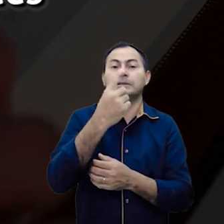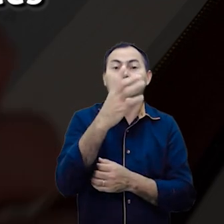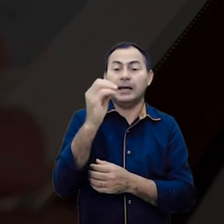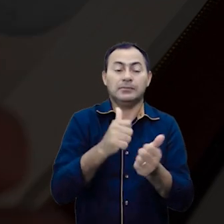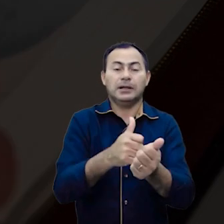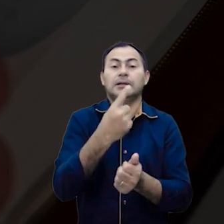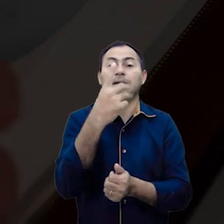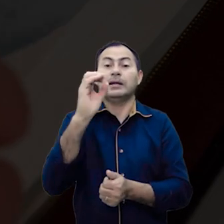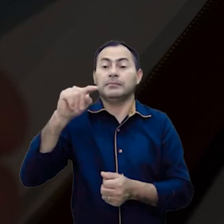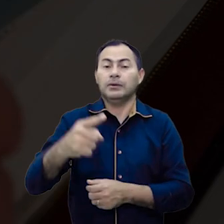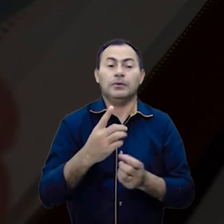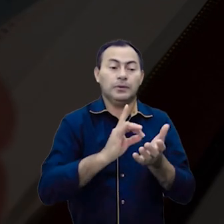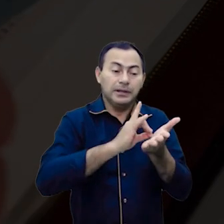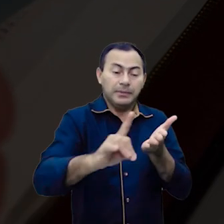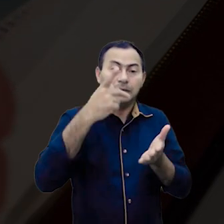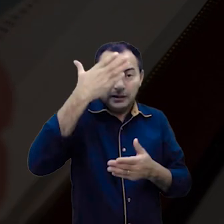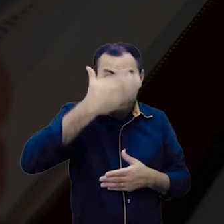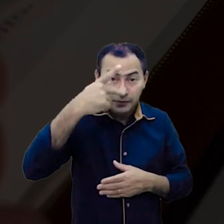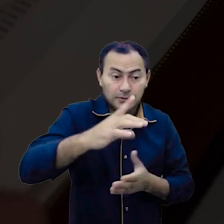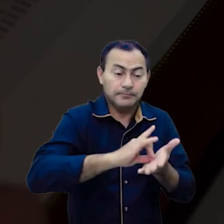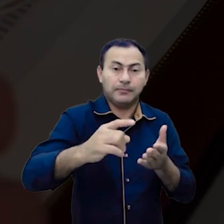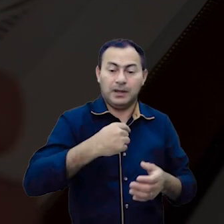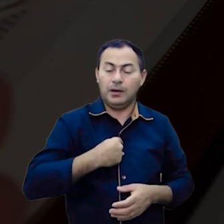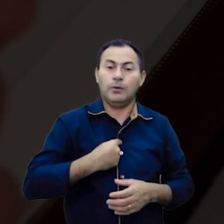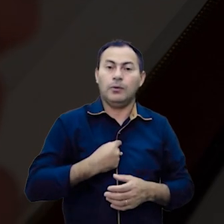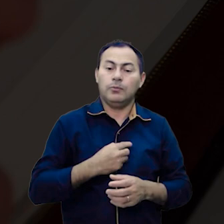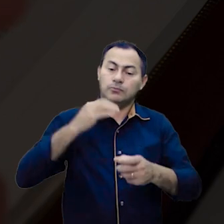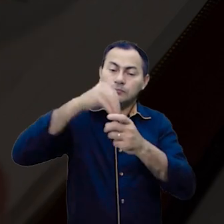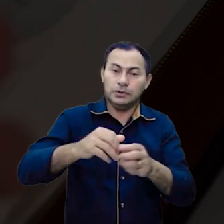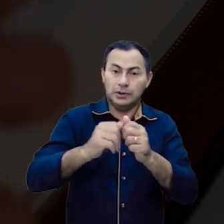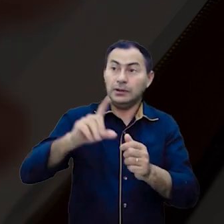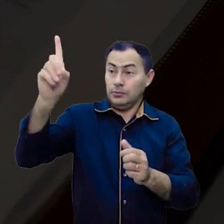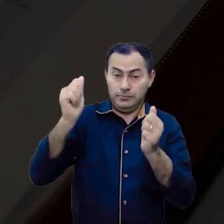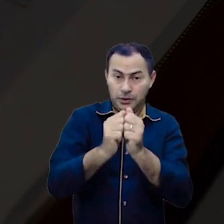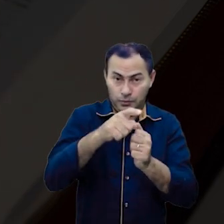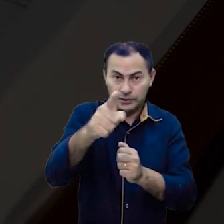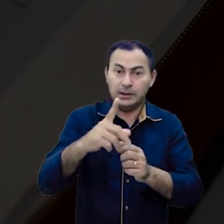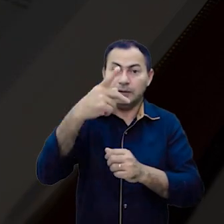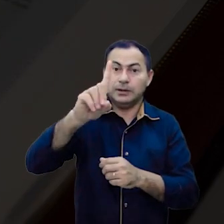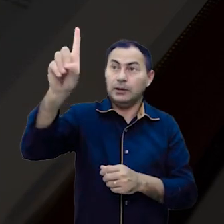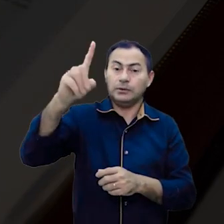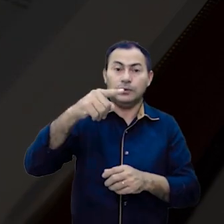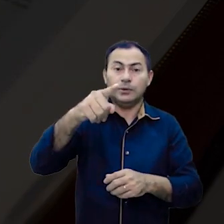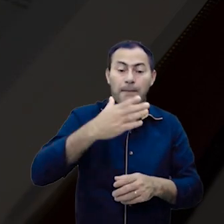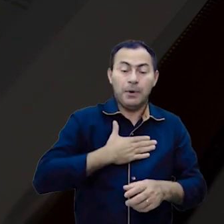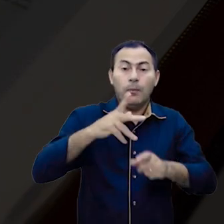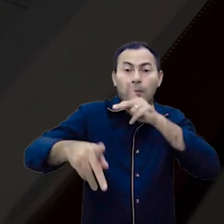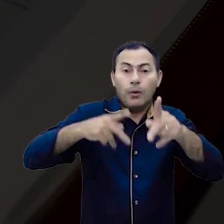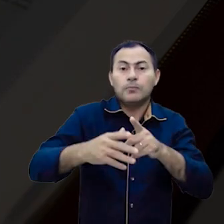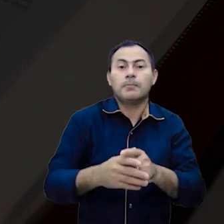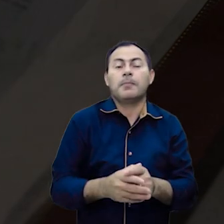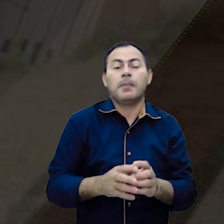perseguirão 10 mil e os nossos inimigos cairão diante de vós Eu andarei no meio de vós e eu serei o vosso Deus e